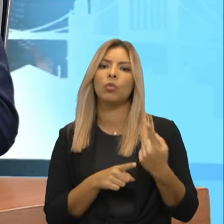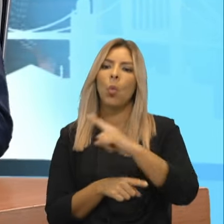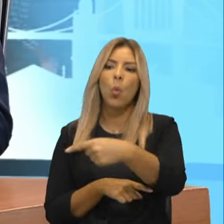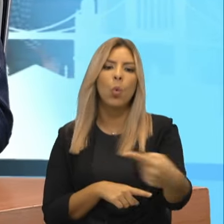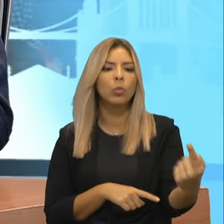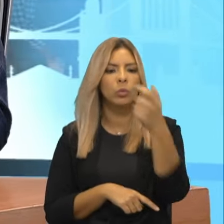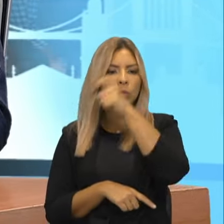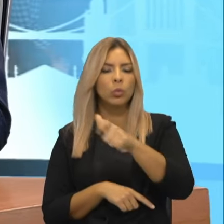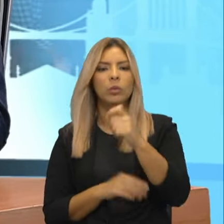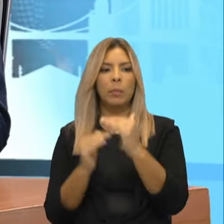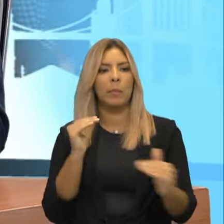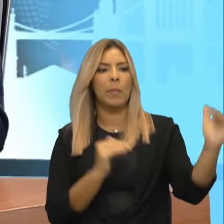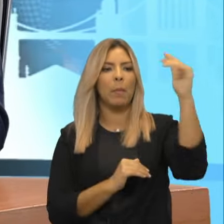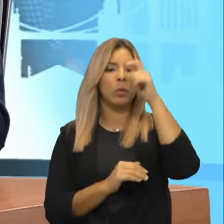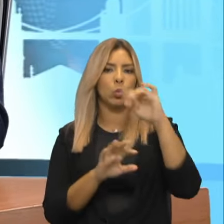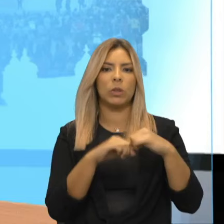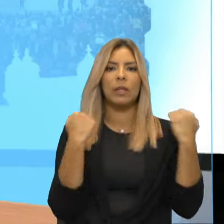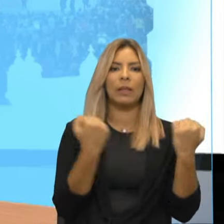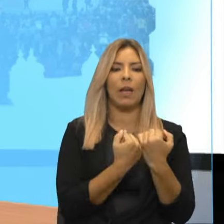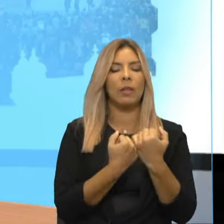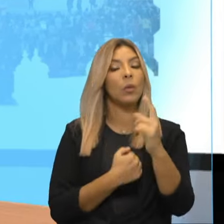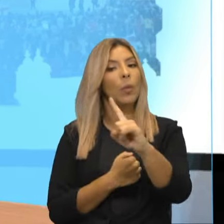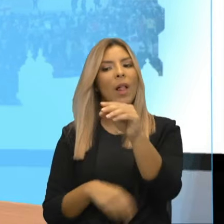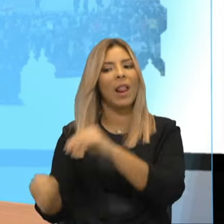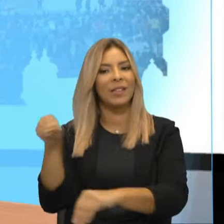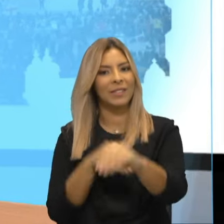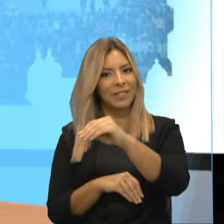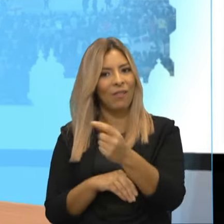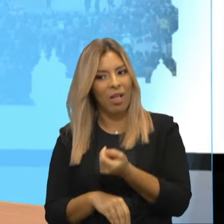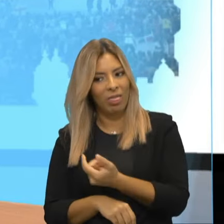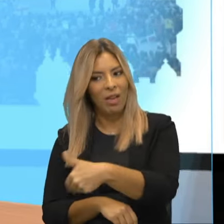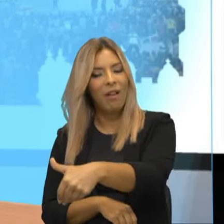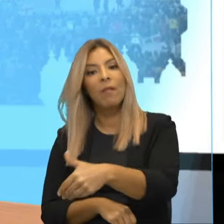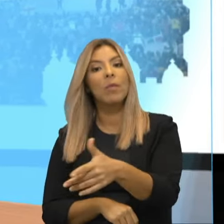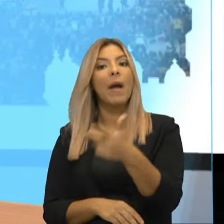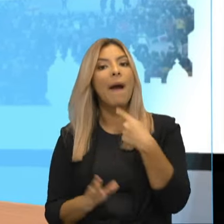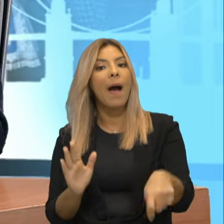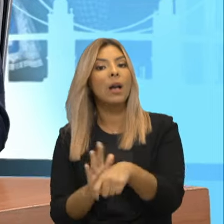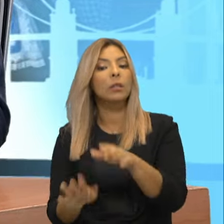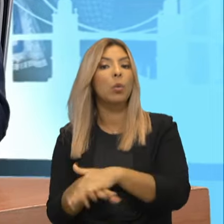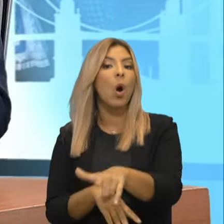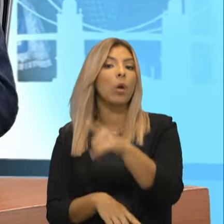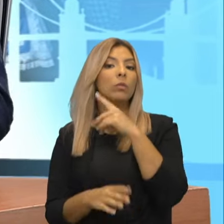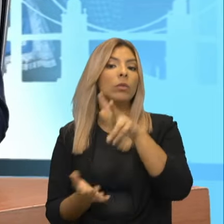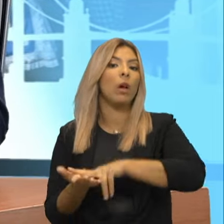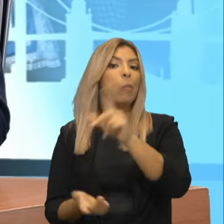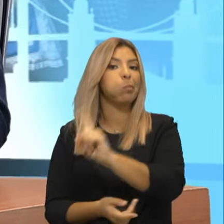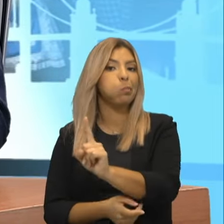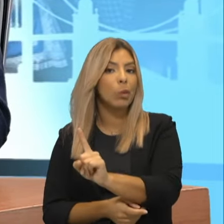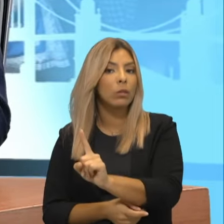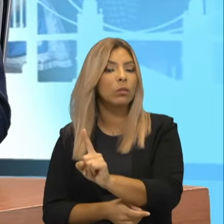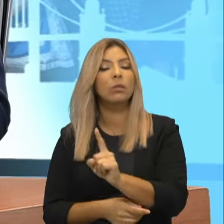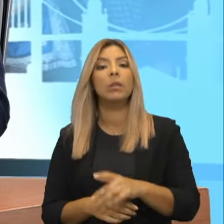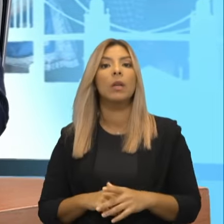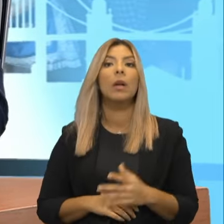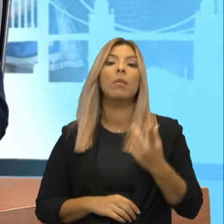portugueses. Neste caso, nem seria tanto a eleição mais próxima, mas uma possível eleição provocada por este ciclo. O que é que acontece é que nós